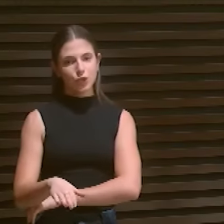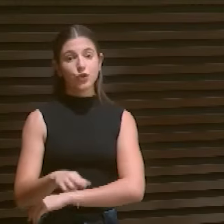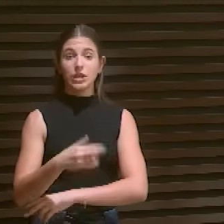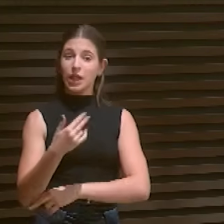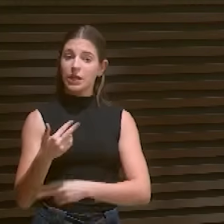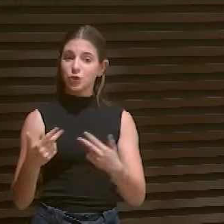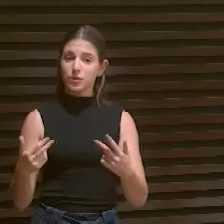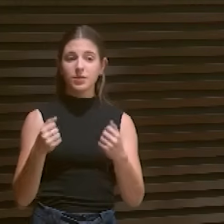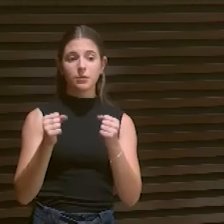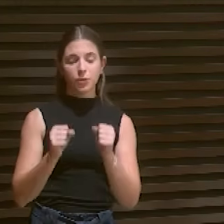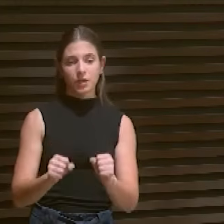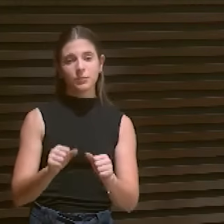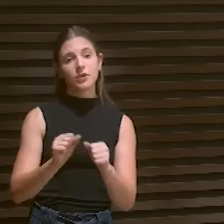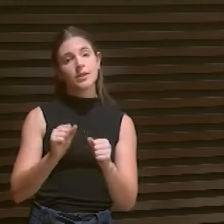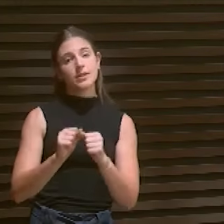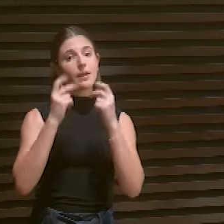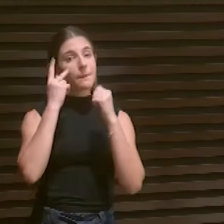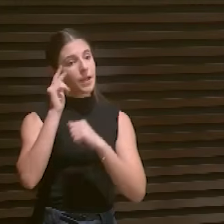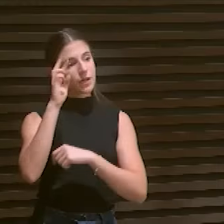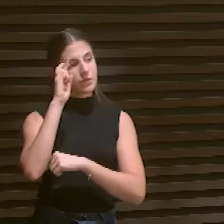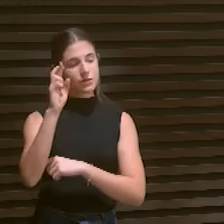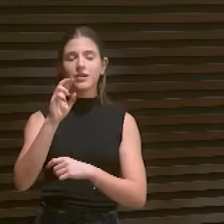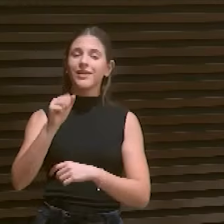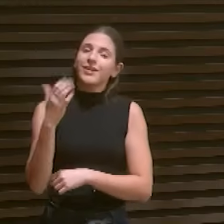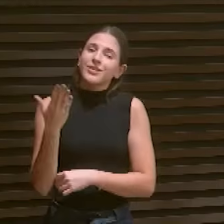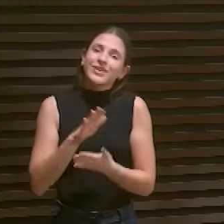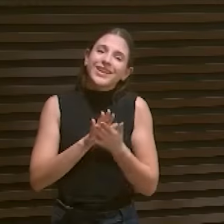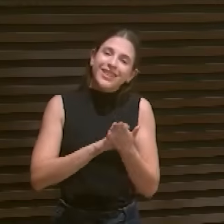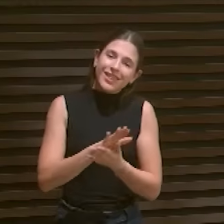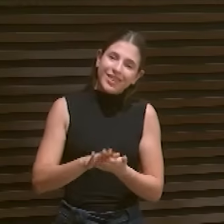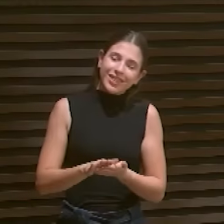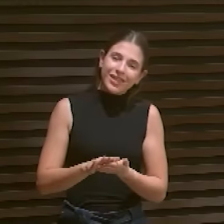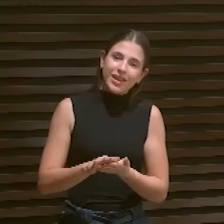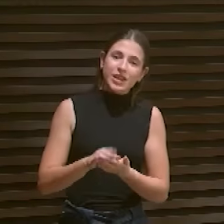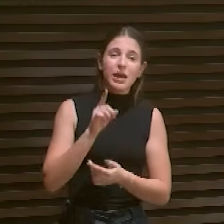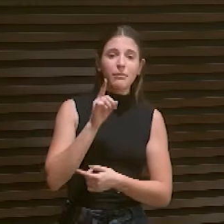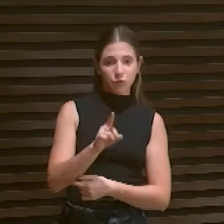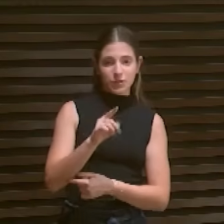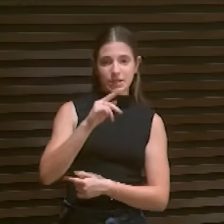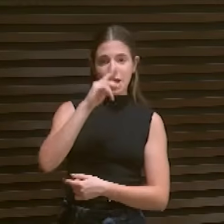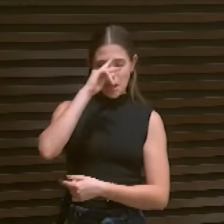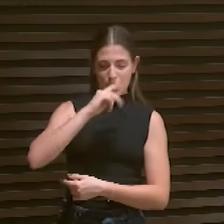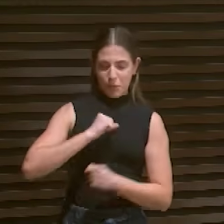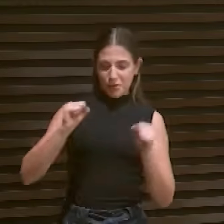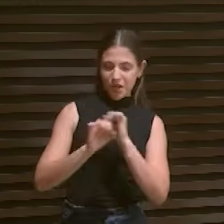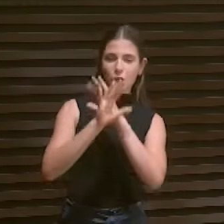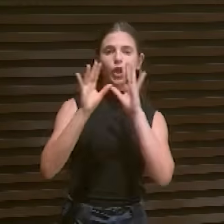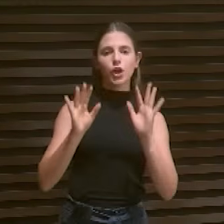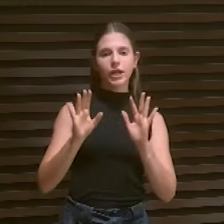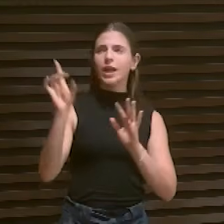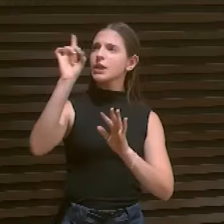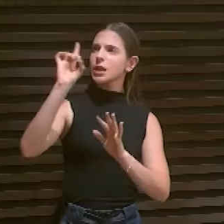Senhor. Então não há nada para o que você gloriar-se. O que Deus ama